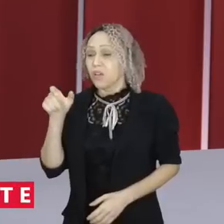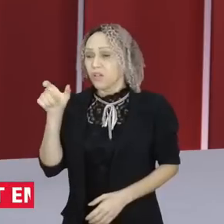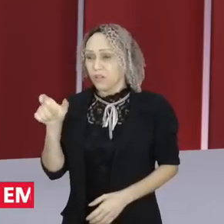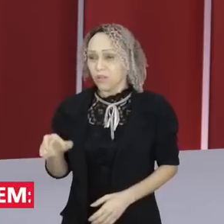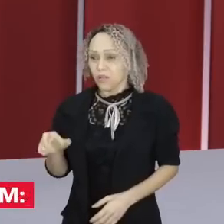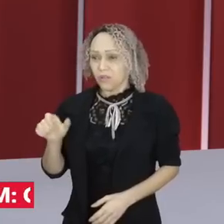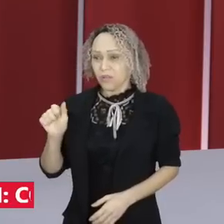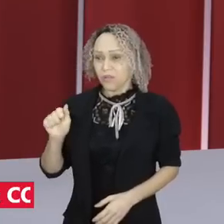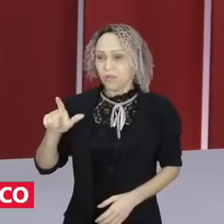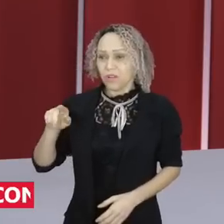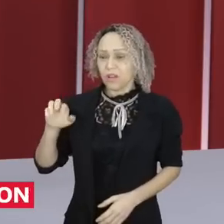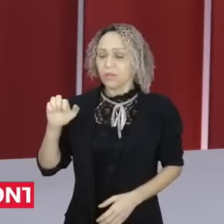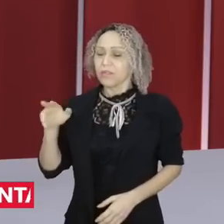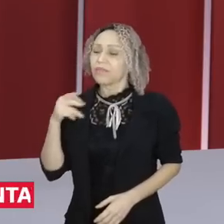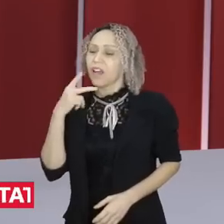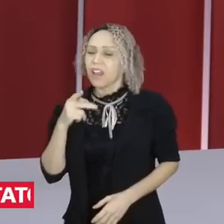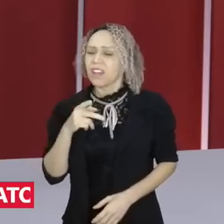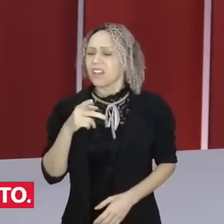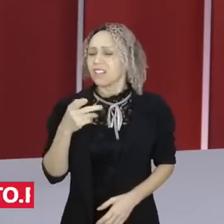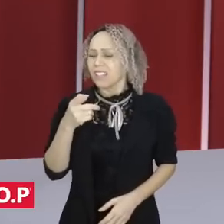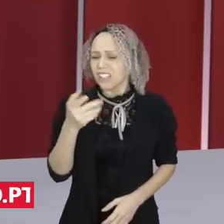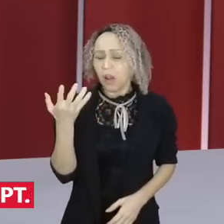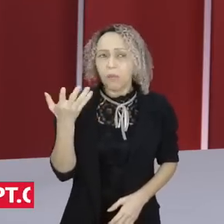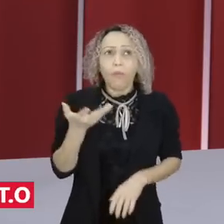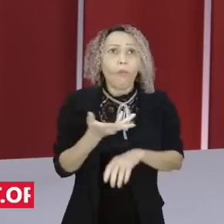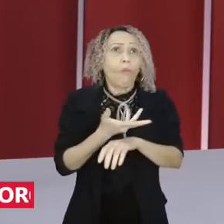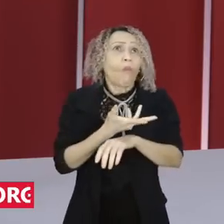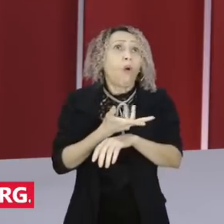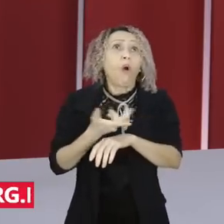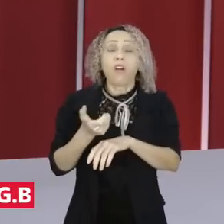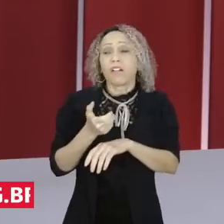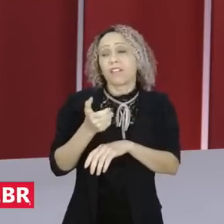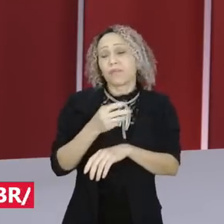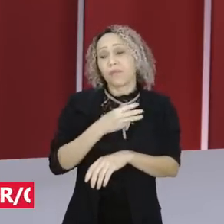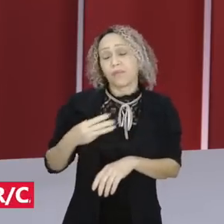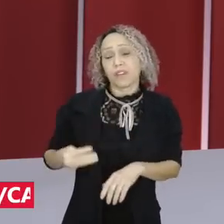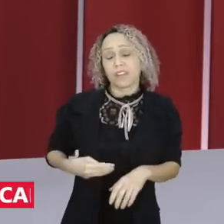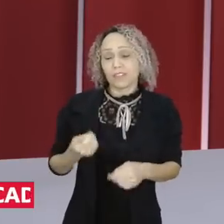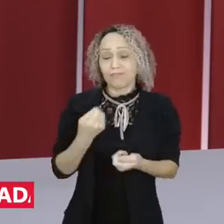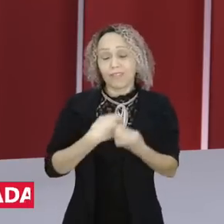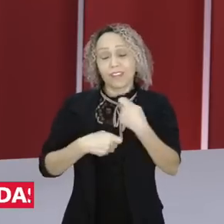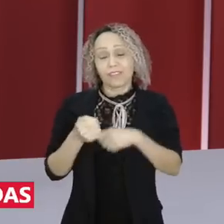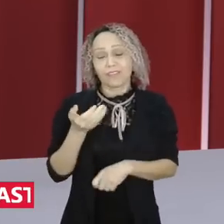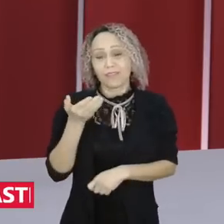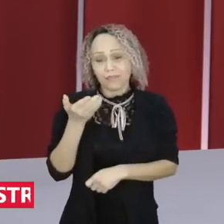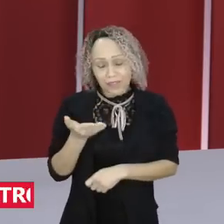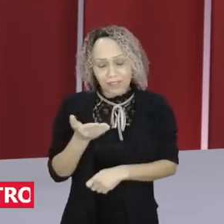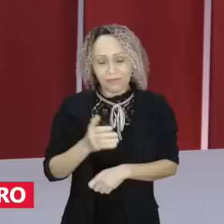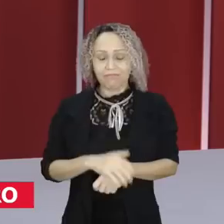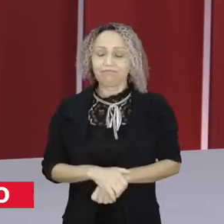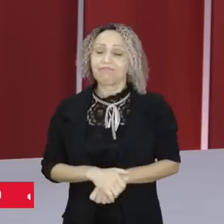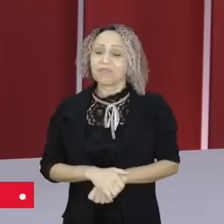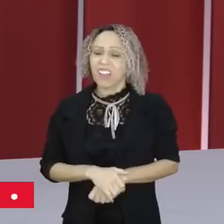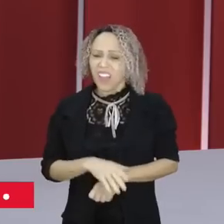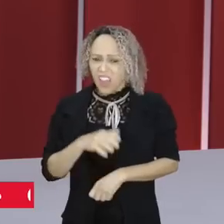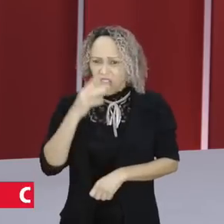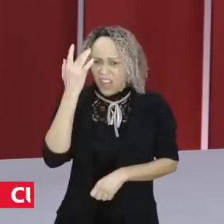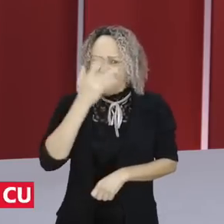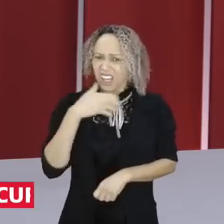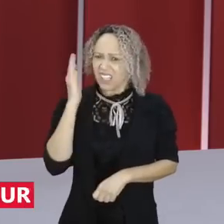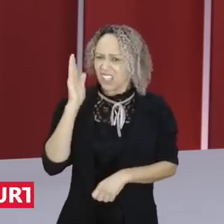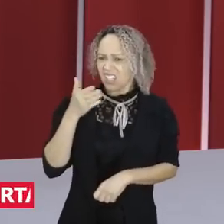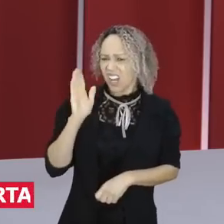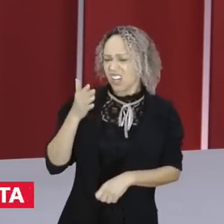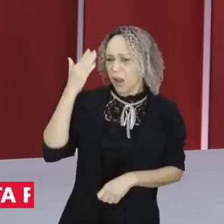Fazenda. O Laureano Arantes Neto, que é de São Paulo, comenta que Fernando Haddad vai ser um ótimo ministro. Já provou ser competente, né, à frente